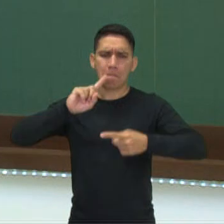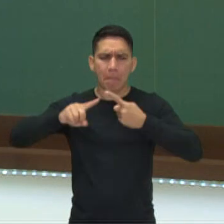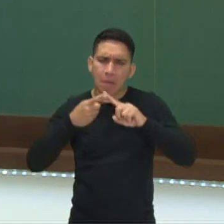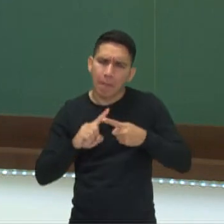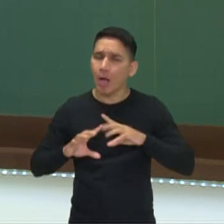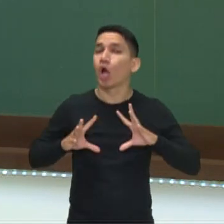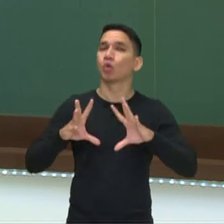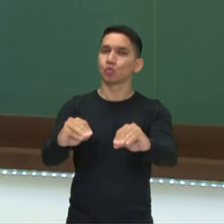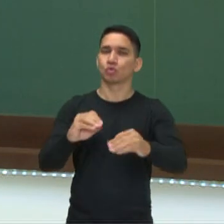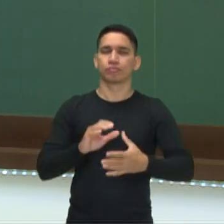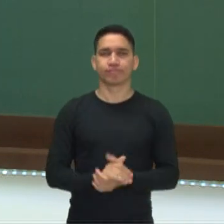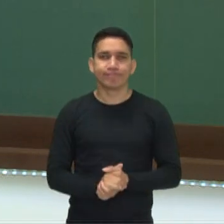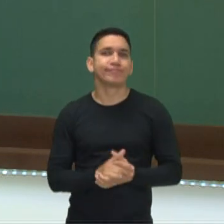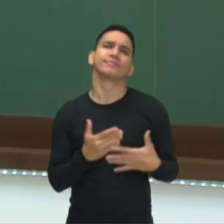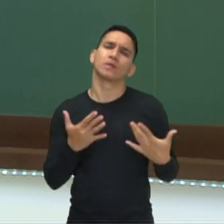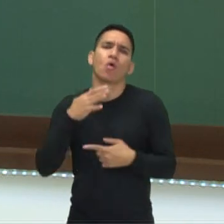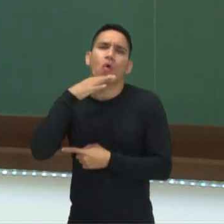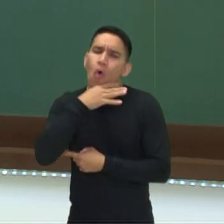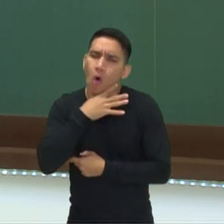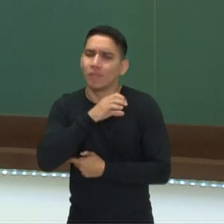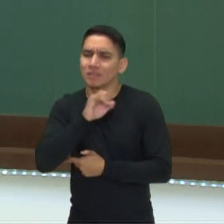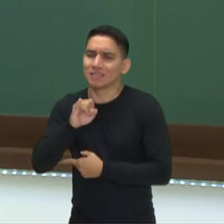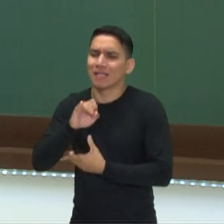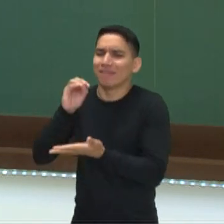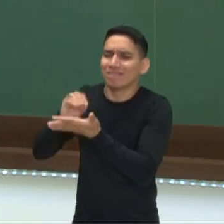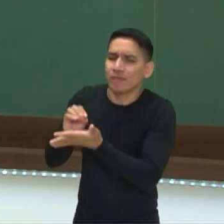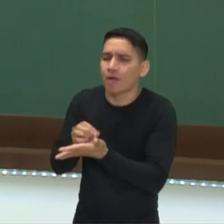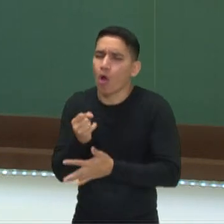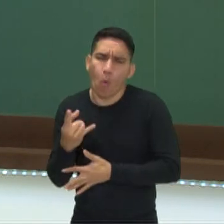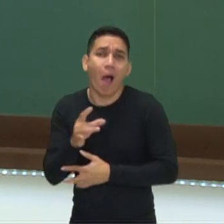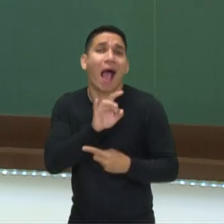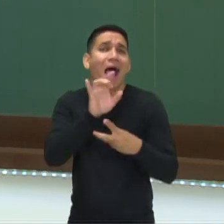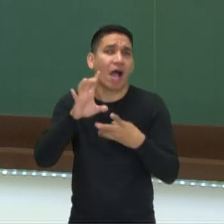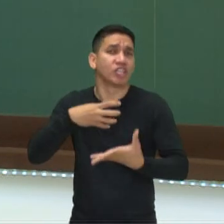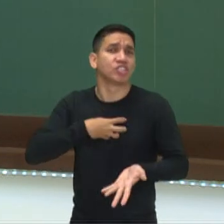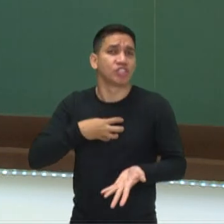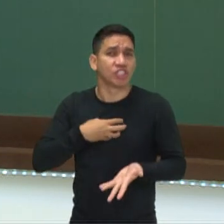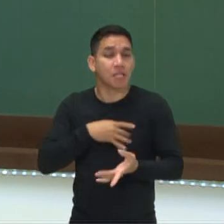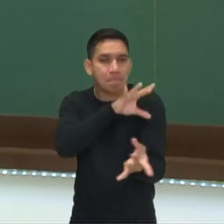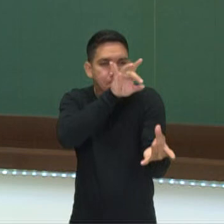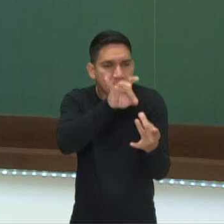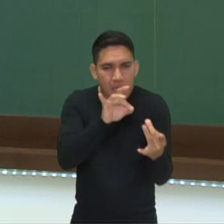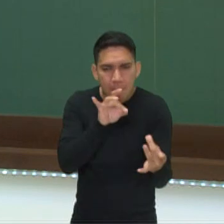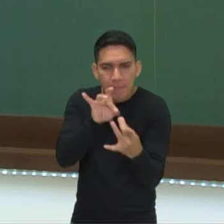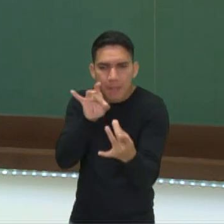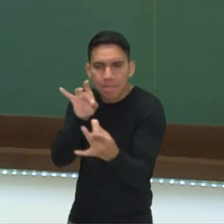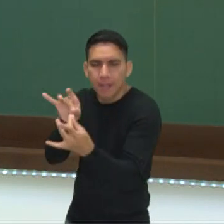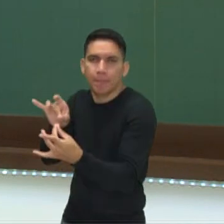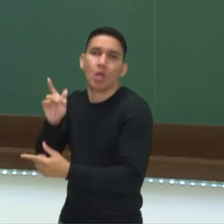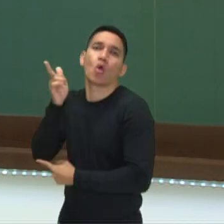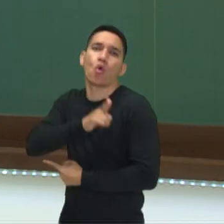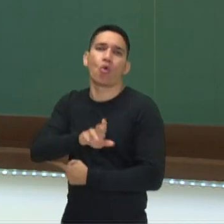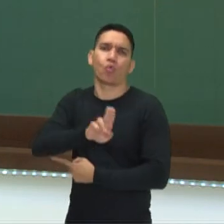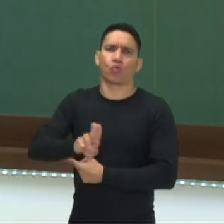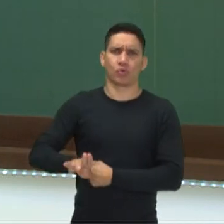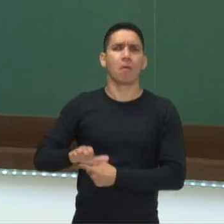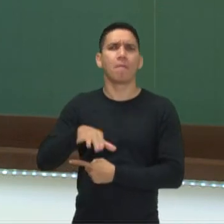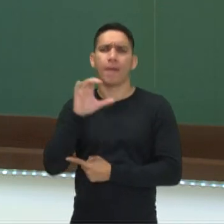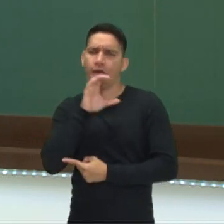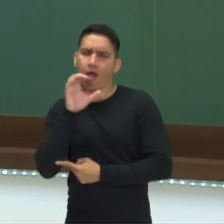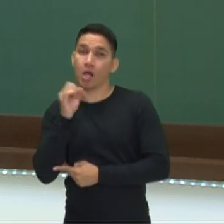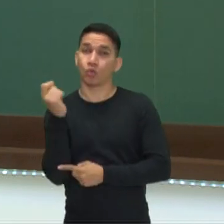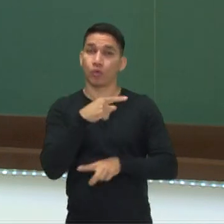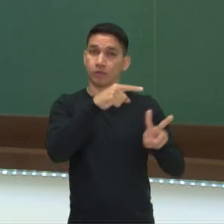que as incompletas têm uma forma de resolução, cada uma tem uma fórmula específica que dá para você usar, um pouquinho mais rápido